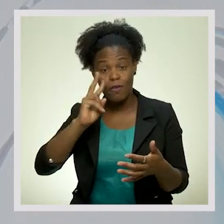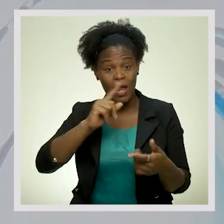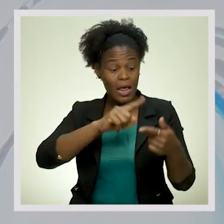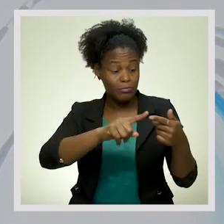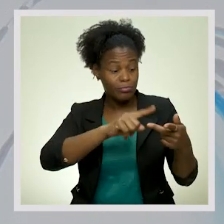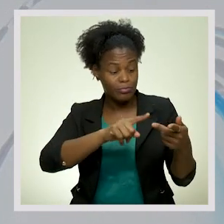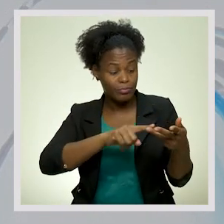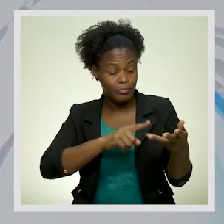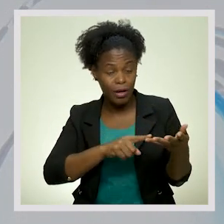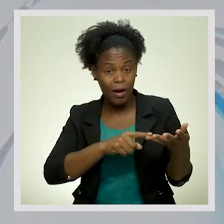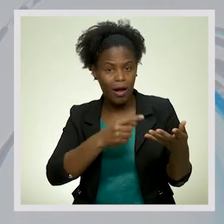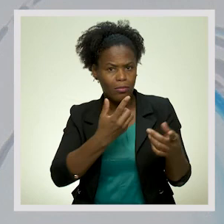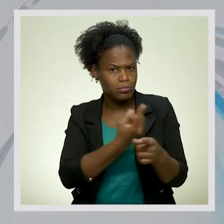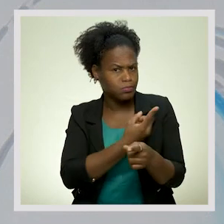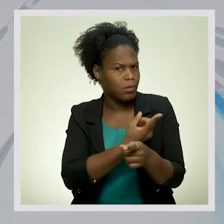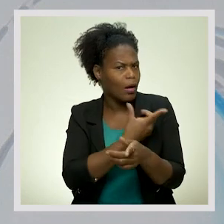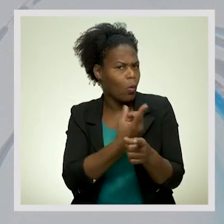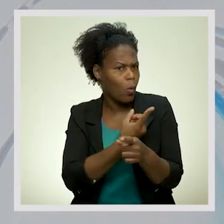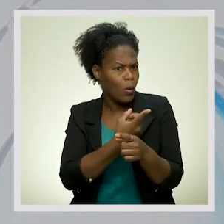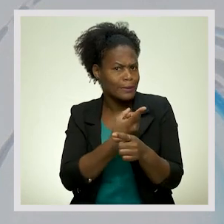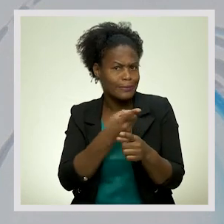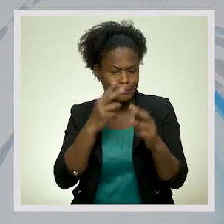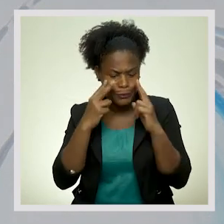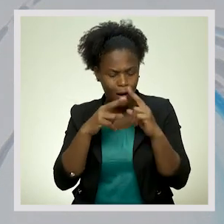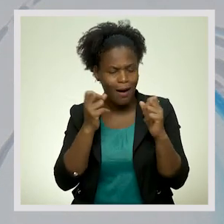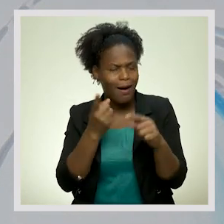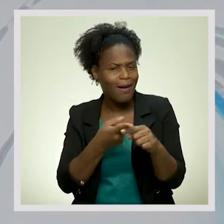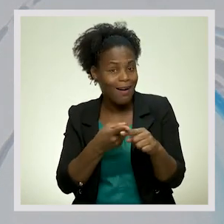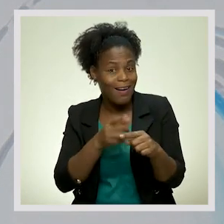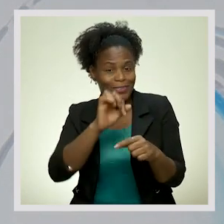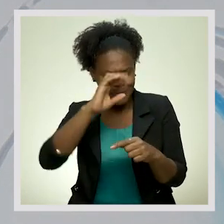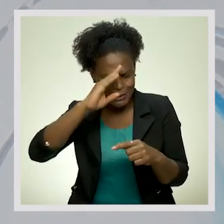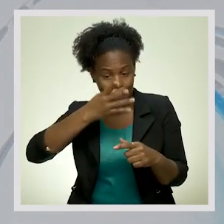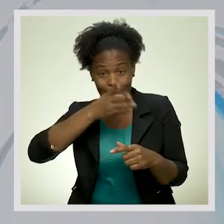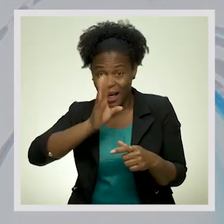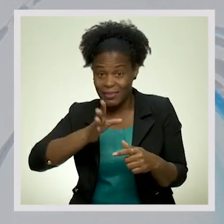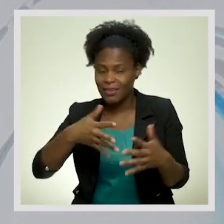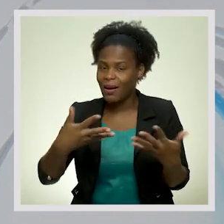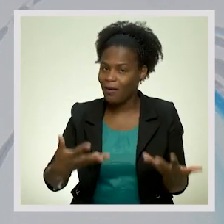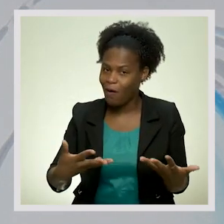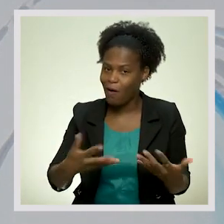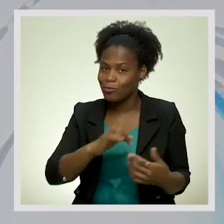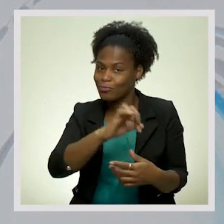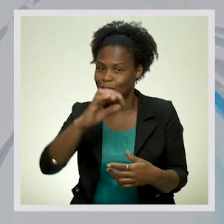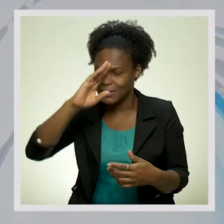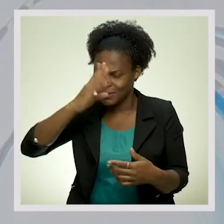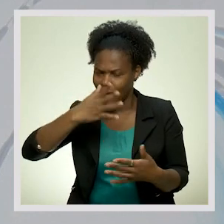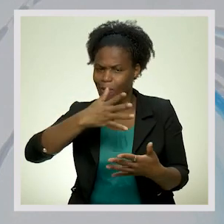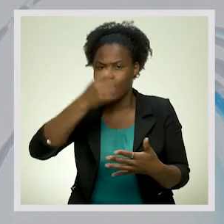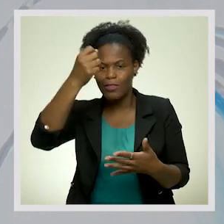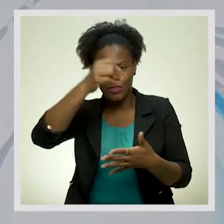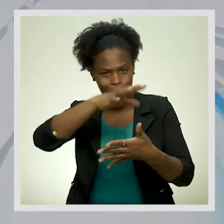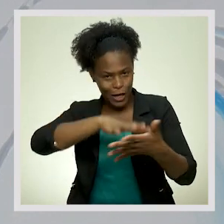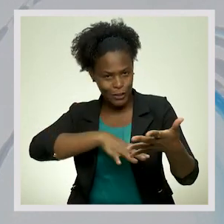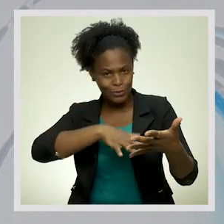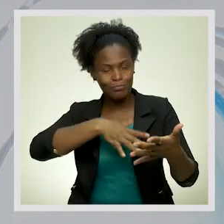descobriram muitas coisas interessantes. E já sabem, devem pôr em prática. Agora, já sabem escrever um